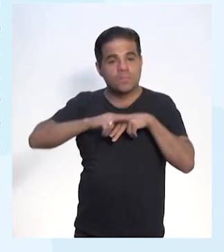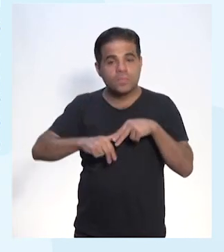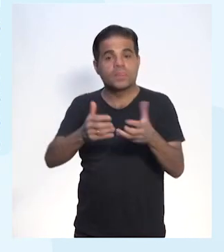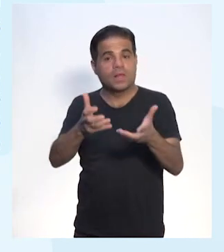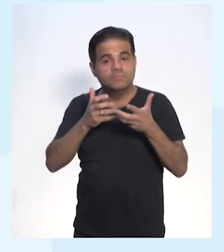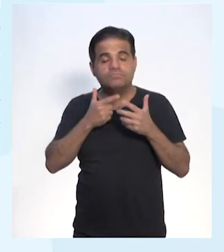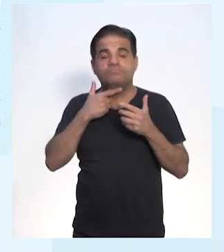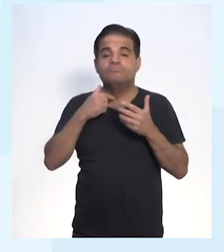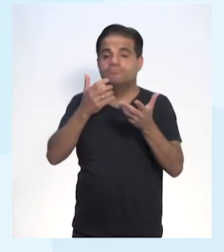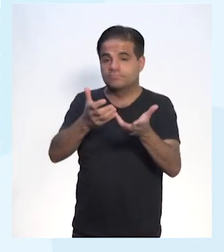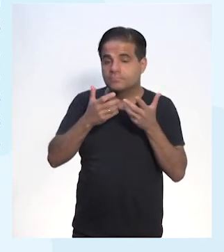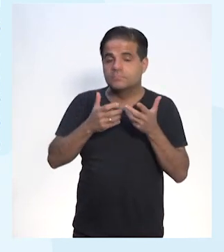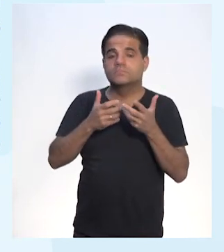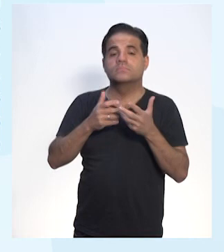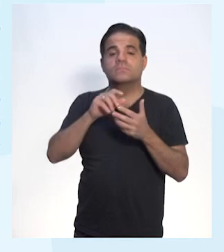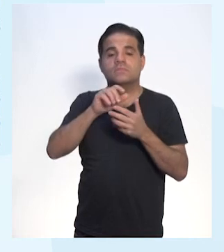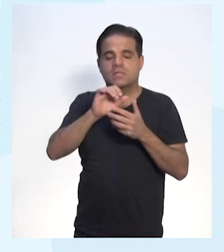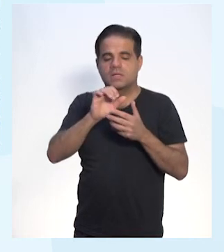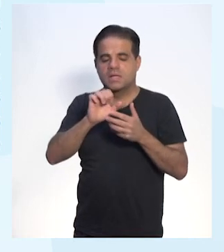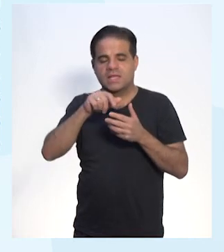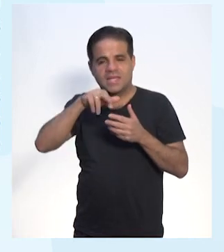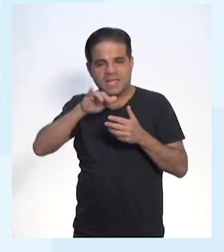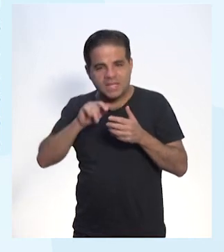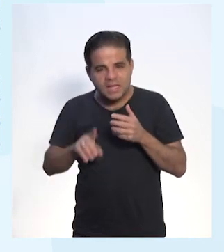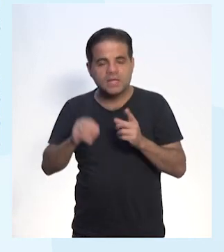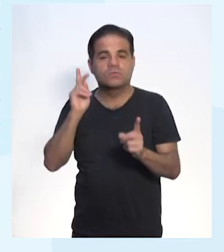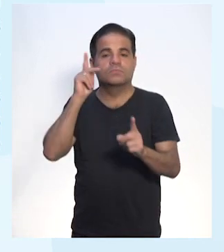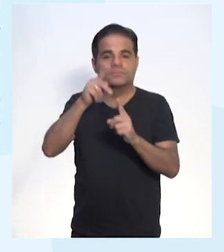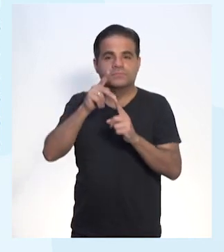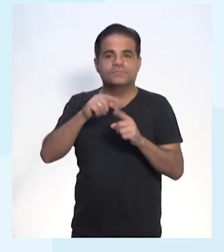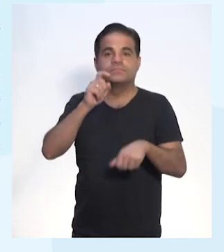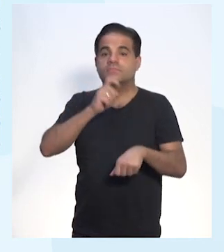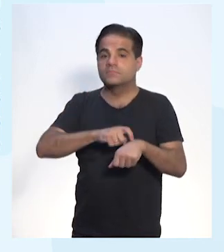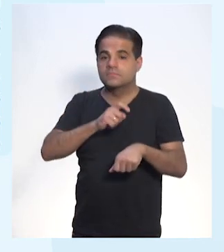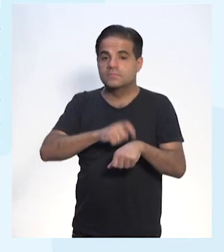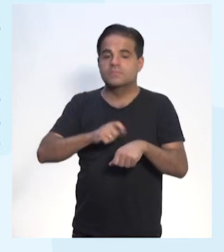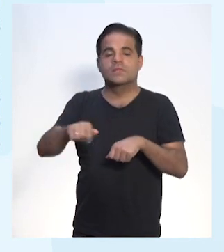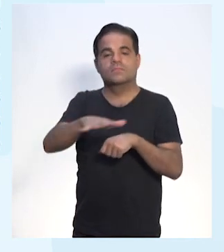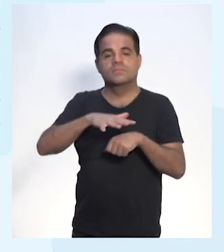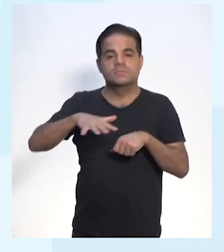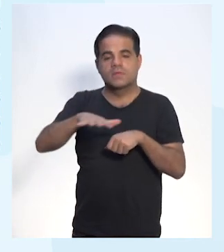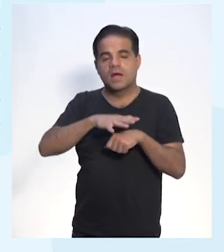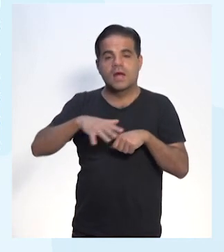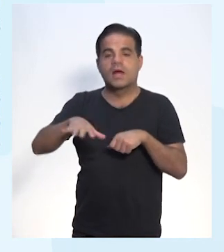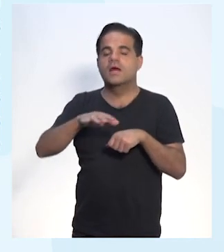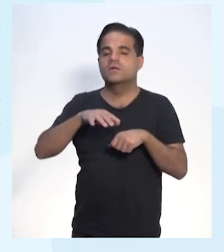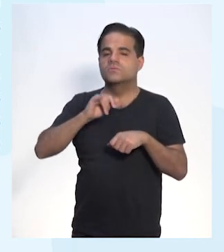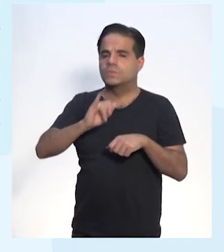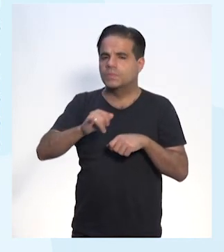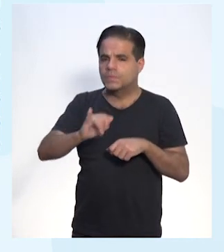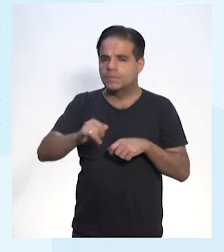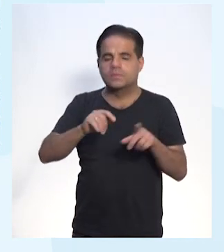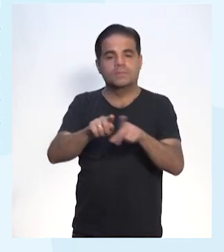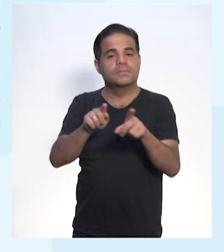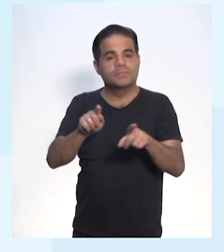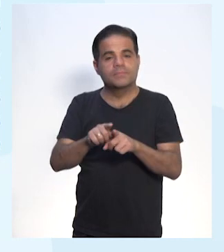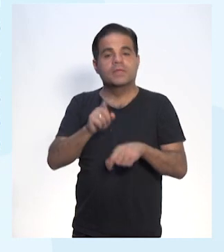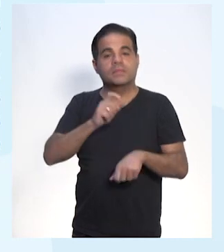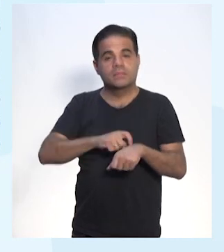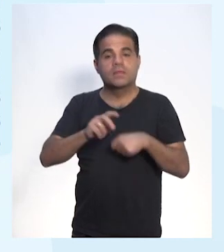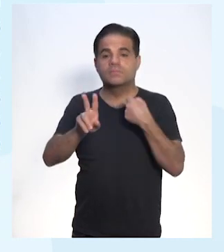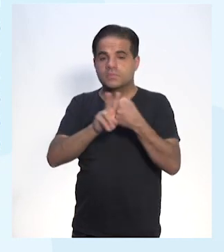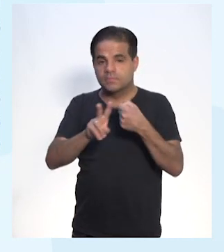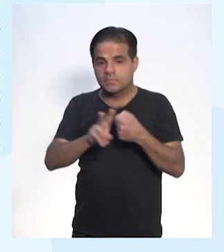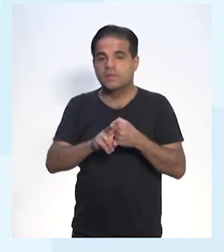pretendido, tais como enredo, personagens, tempo, espaço e narrador, utilizando tempos